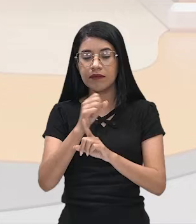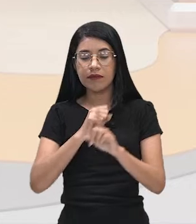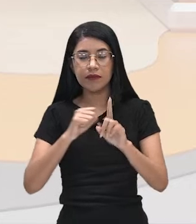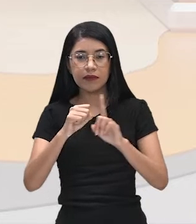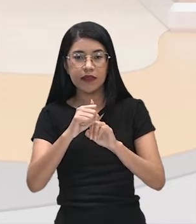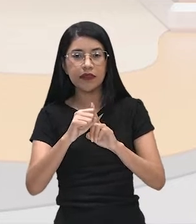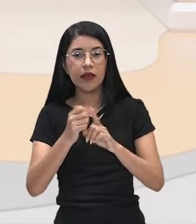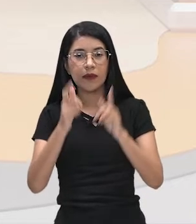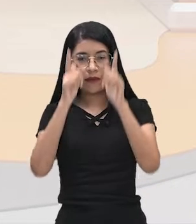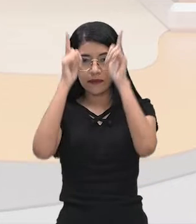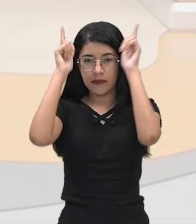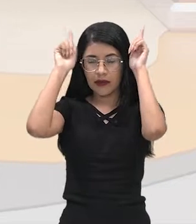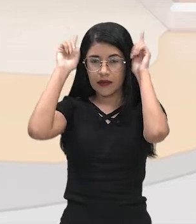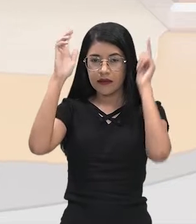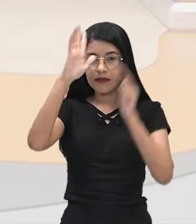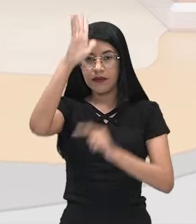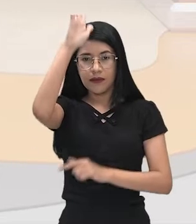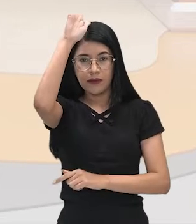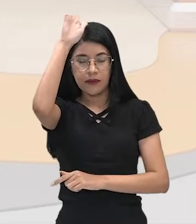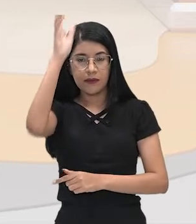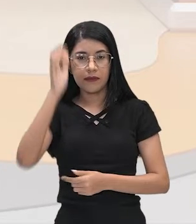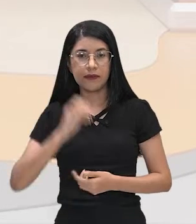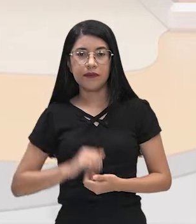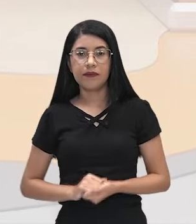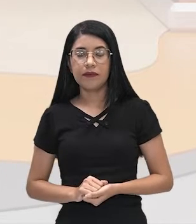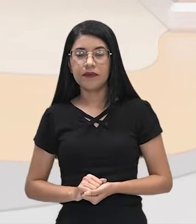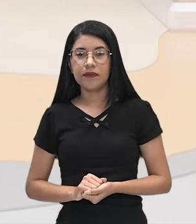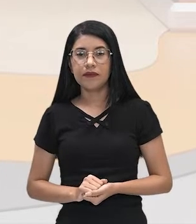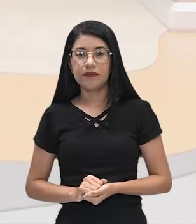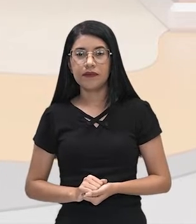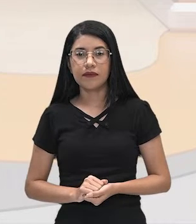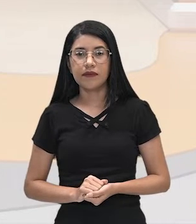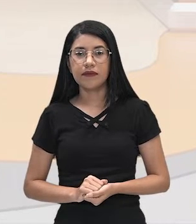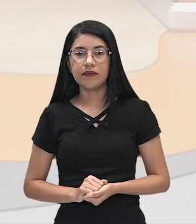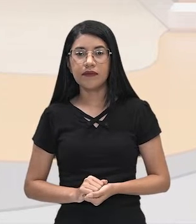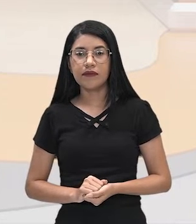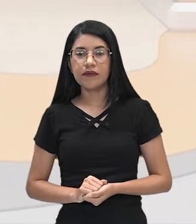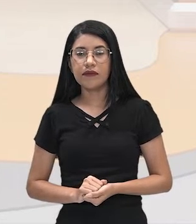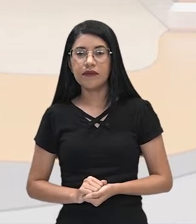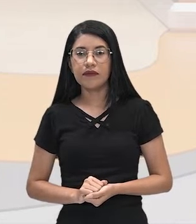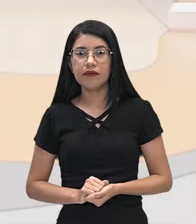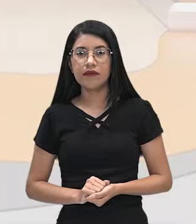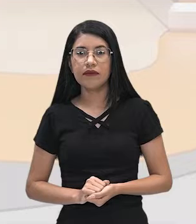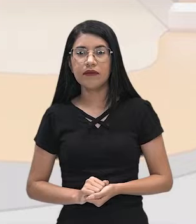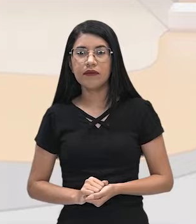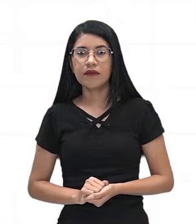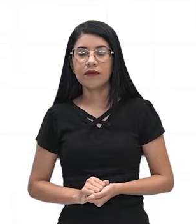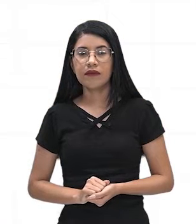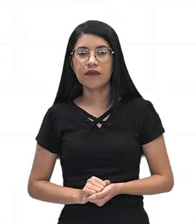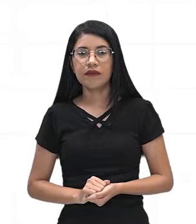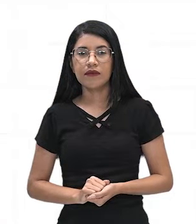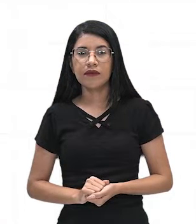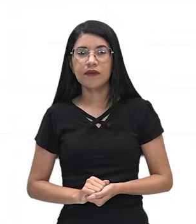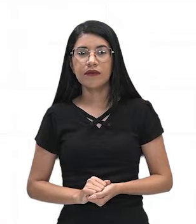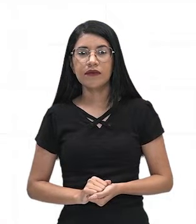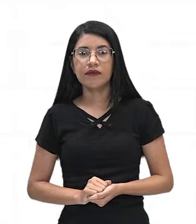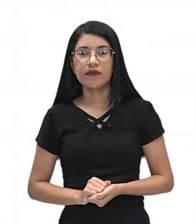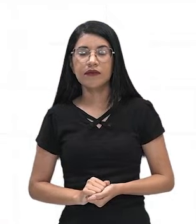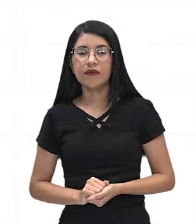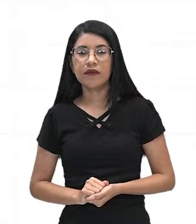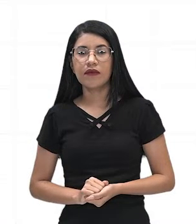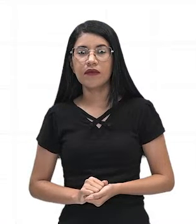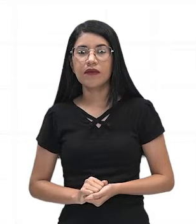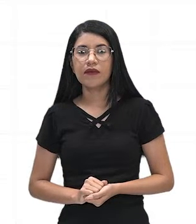civilizações, né? Da grega e da romana, dessas duas sociedades, a grega e a romana. Vamos lá, então, para a primeira cartela, que diz o seguinte,